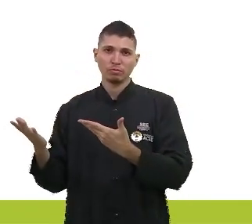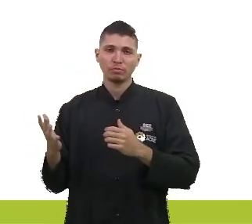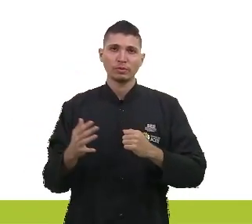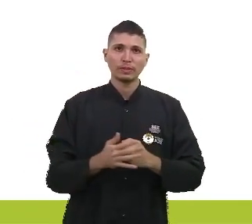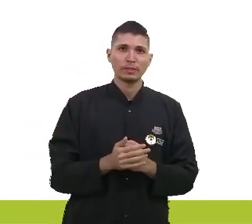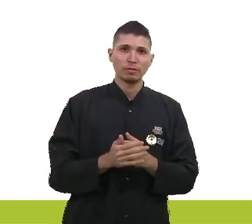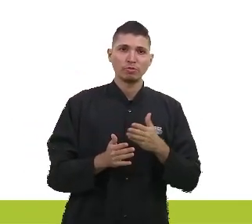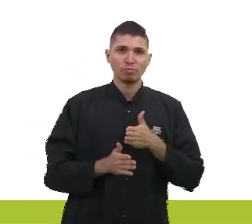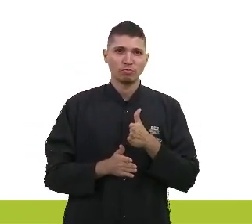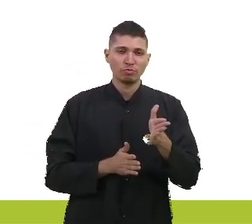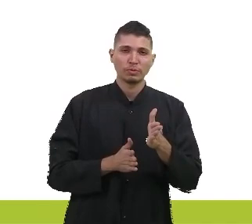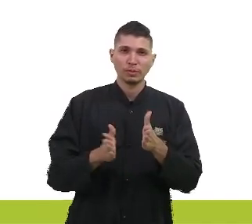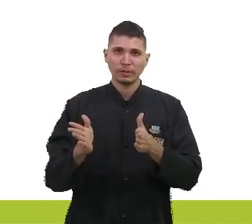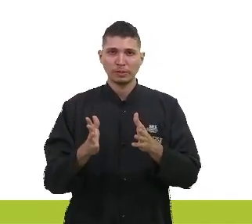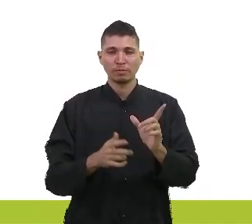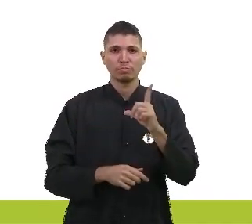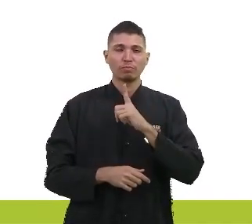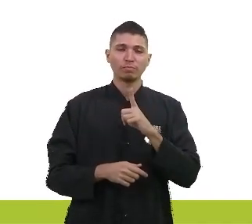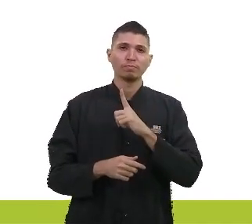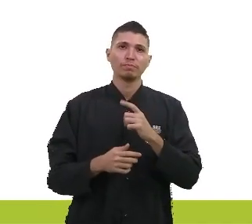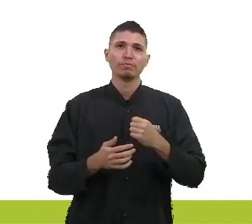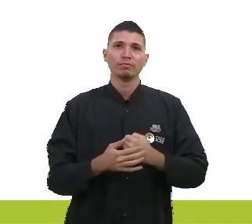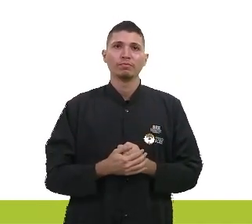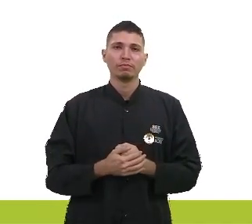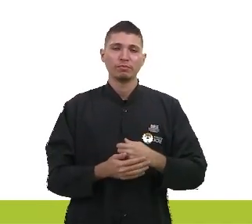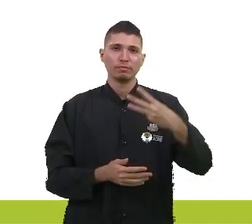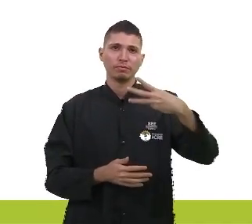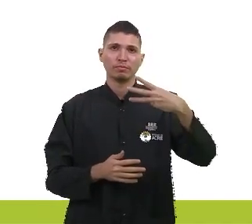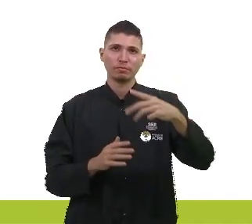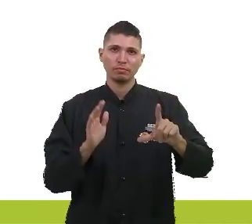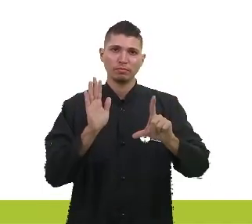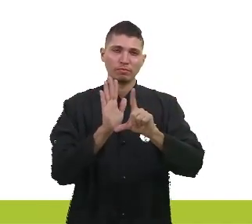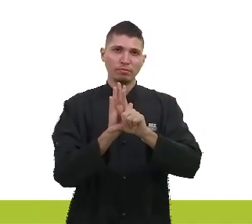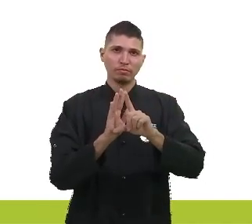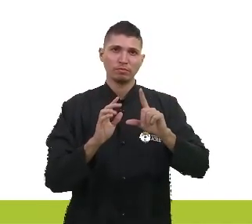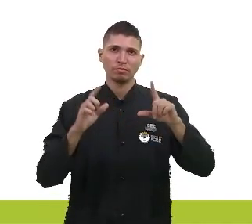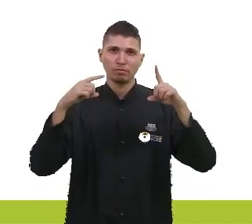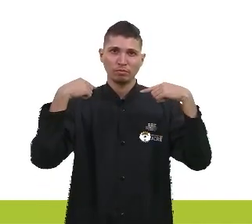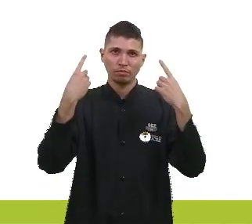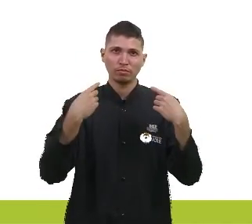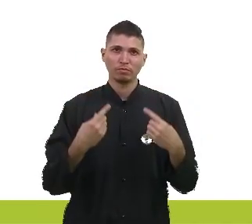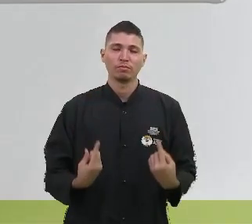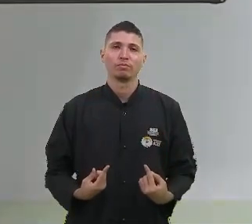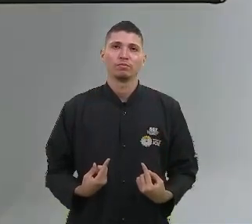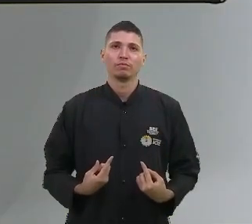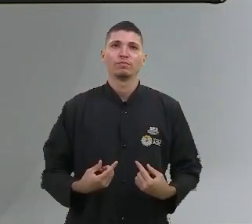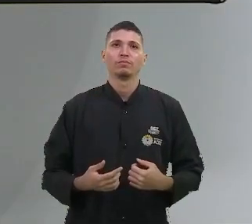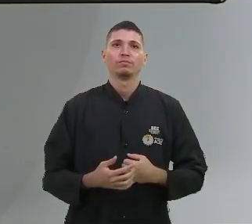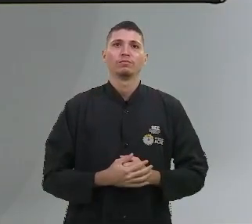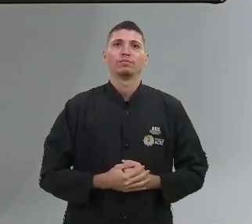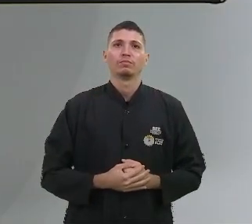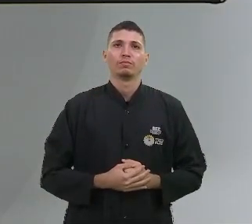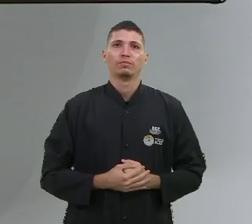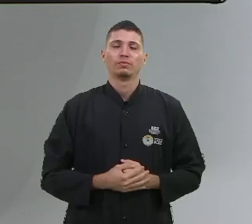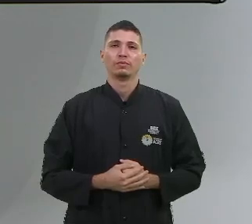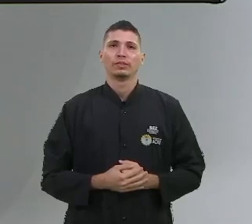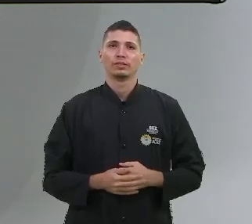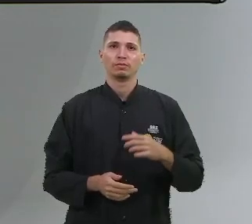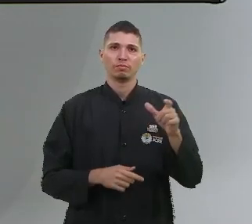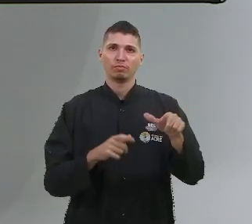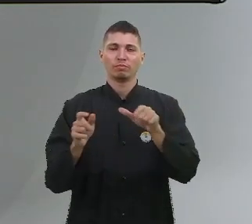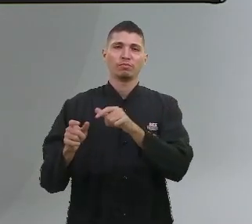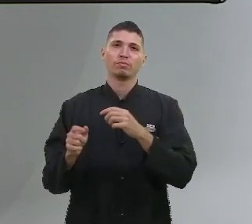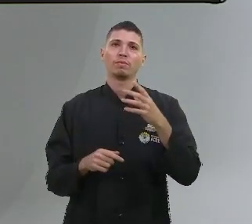sentido. E nós temos a terceira lei de Newton, que é a lei mais conhecida aí, pelas pessoas, que ela diz